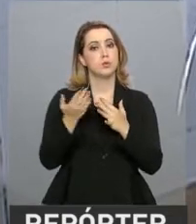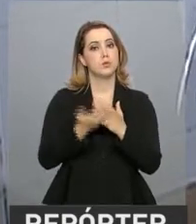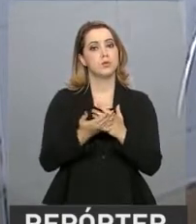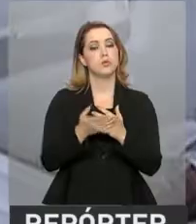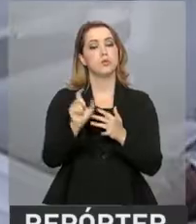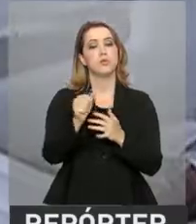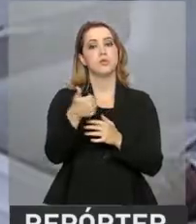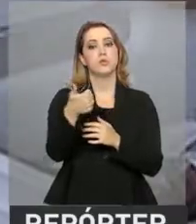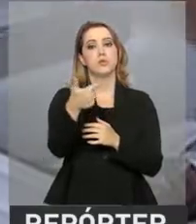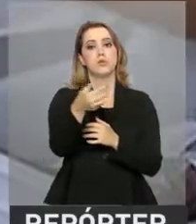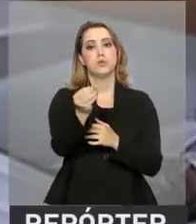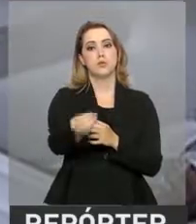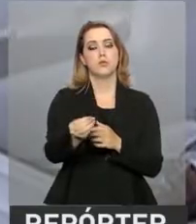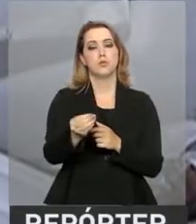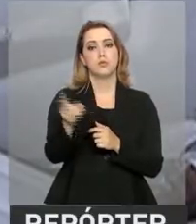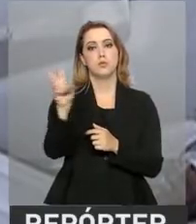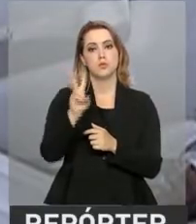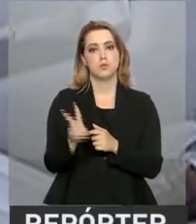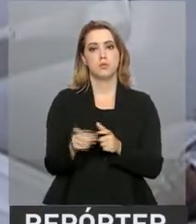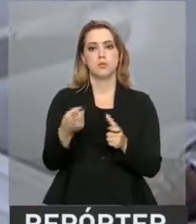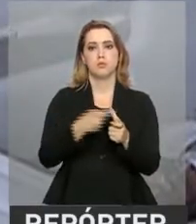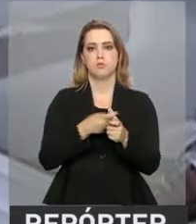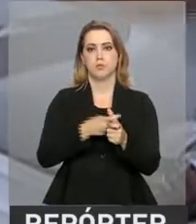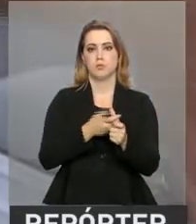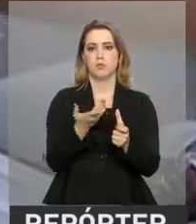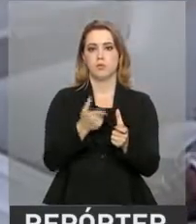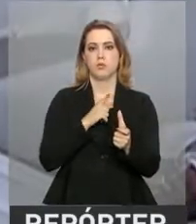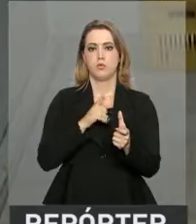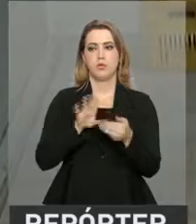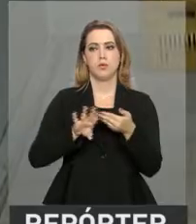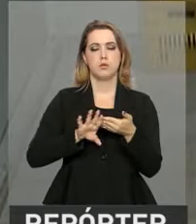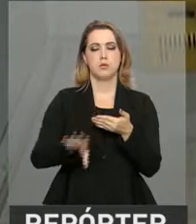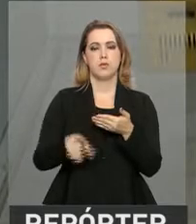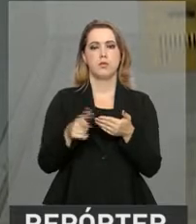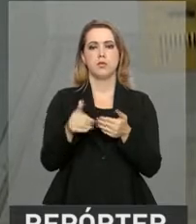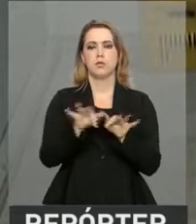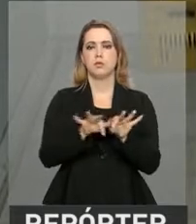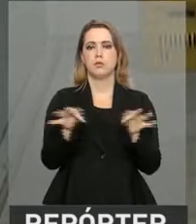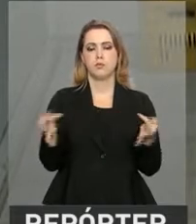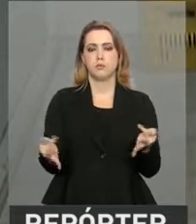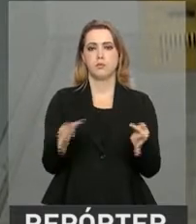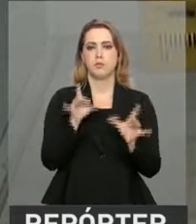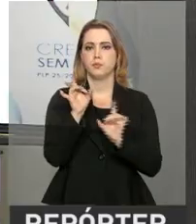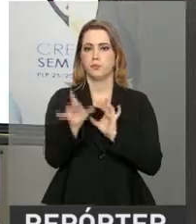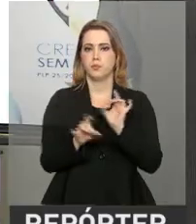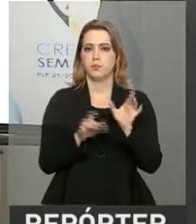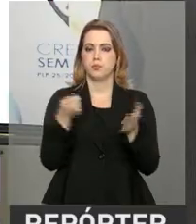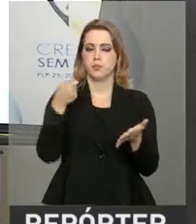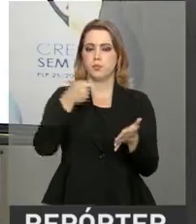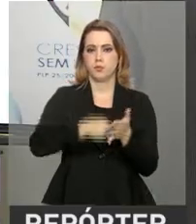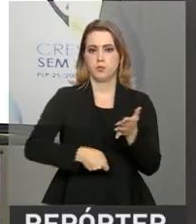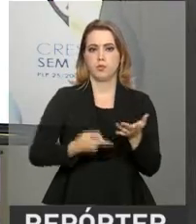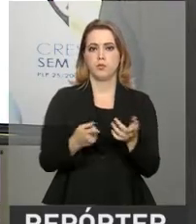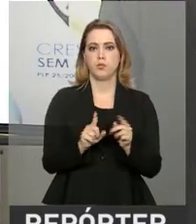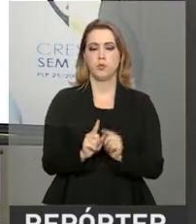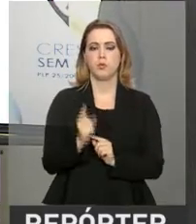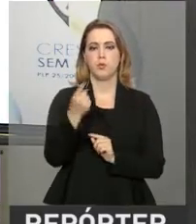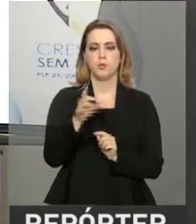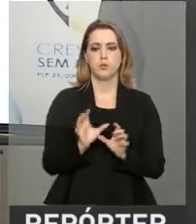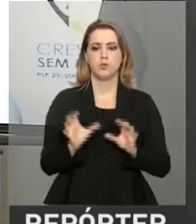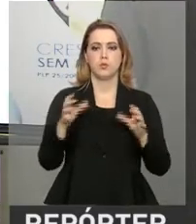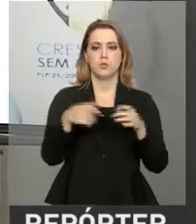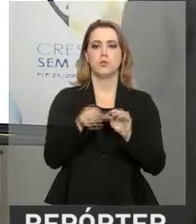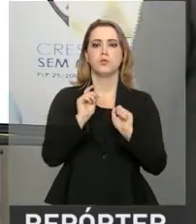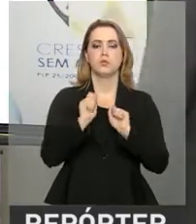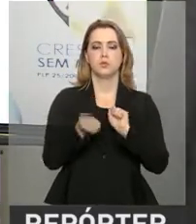vezes a medida é para evitar que sejam excluídos do simples regime especial de tributação um mutirão vai ajudar na